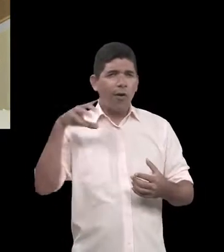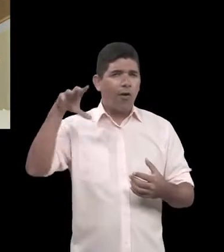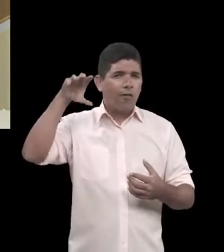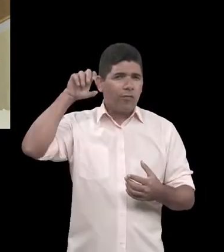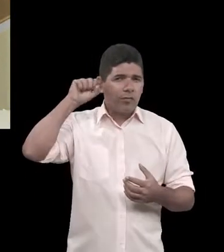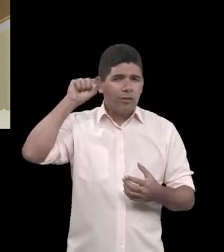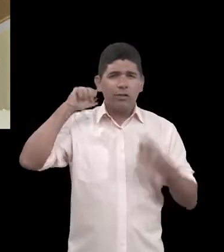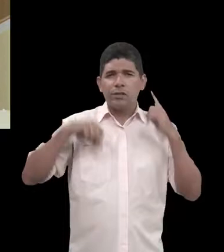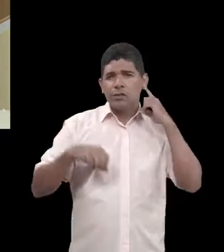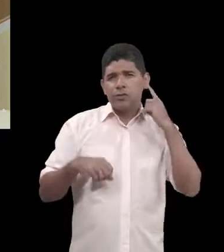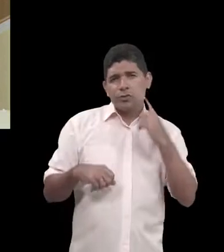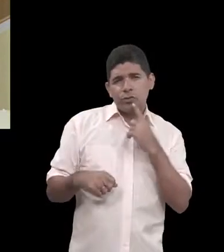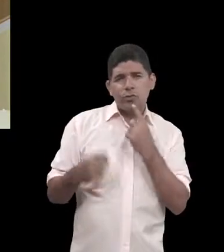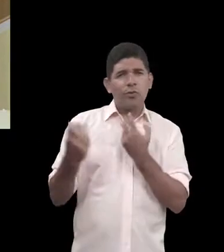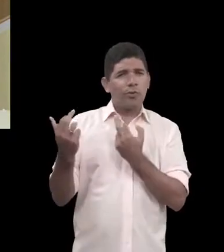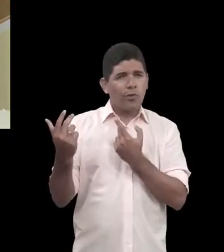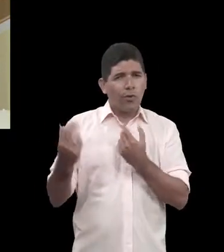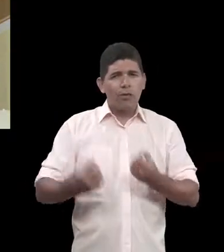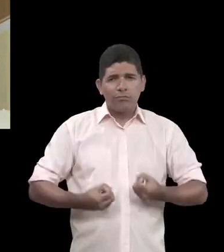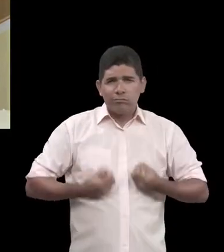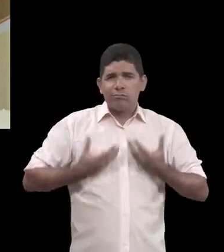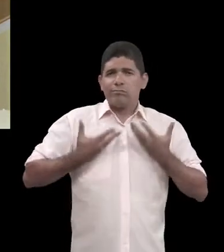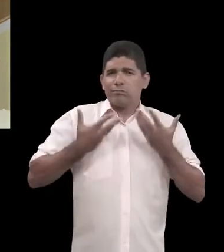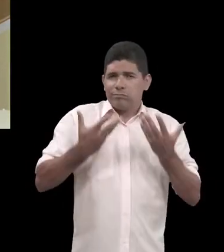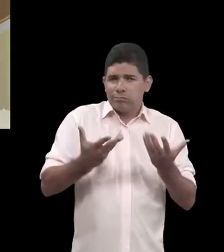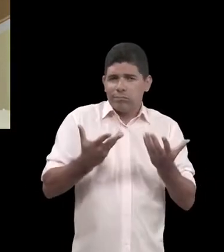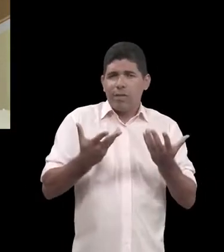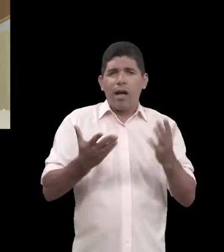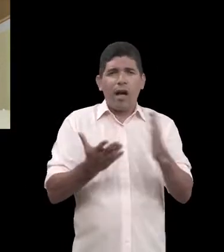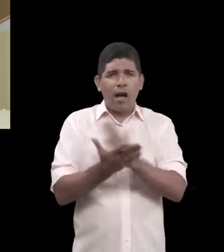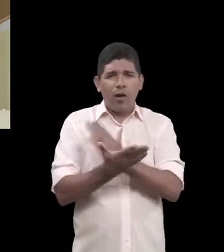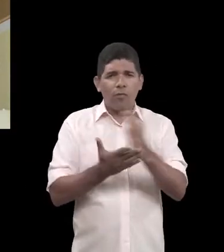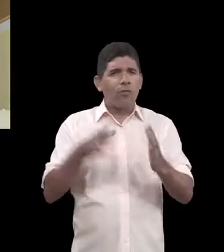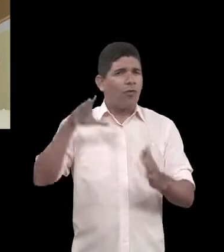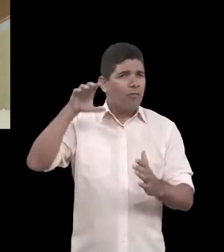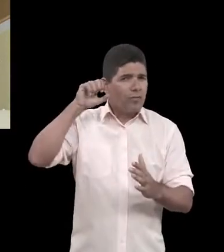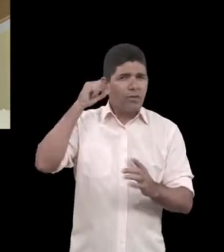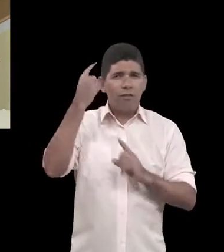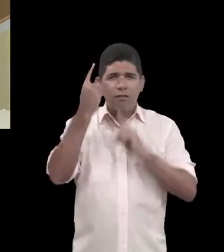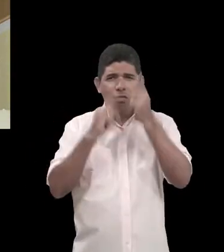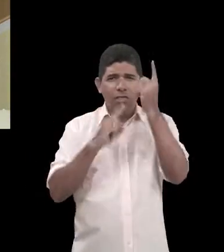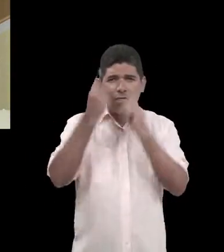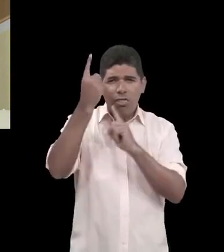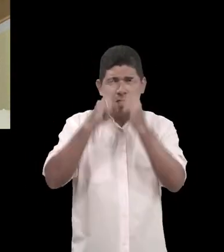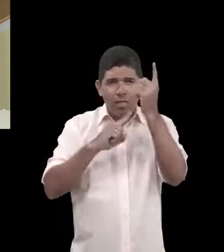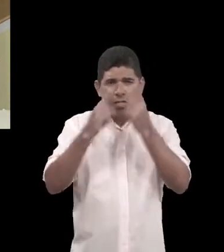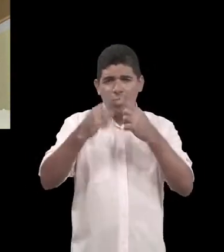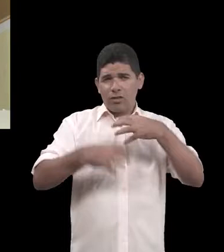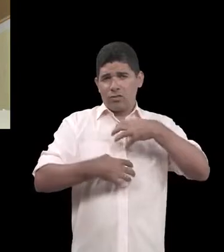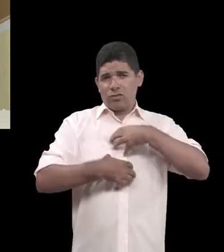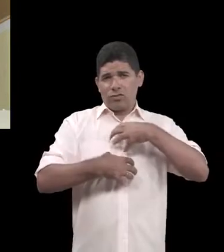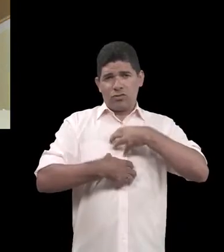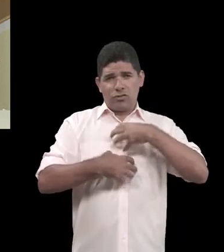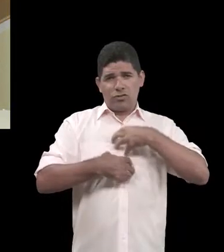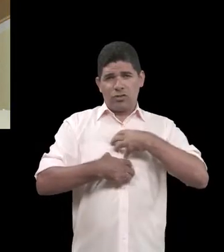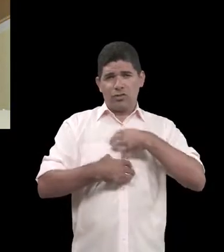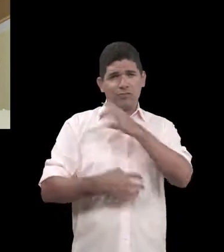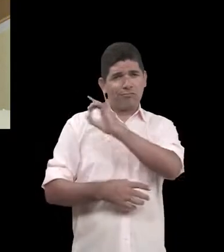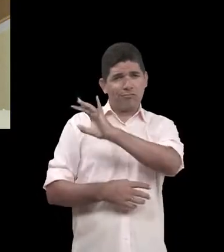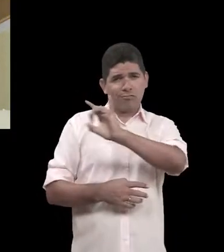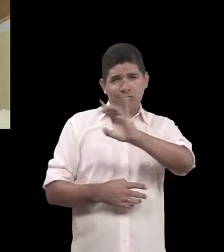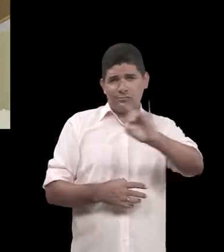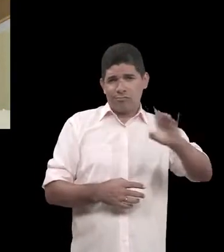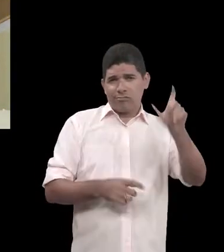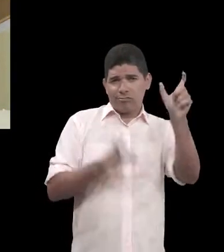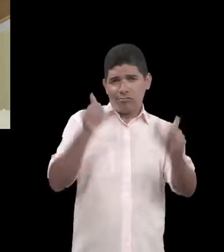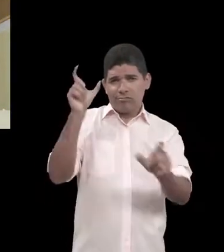nós ouvintes expressamos também em Libras. E cada um tem seu jeito próprio de se comunicar. E o que é interessante é